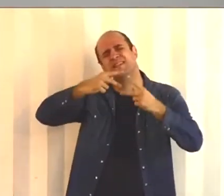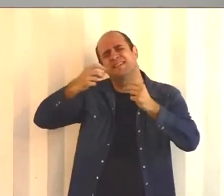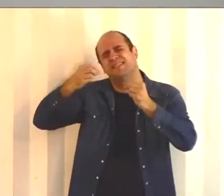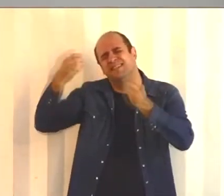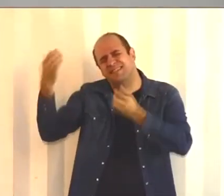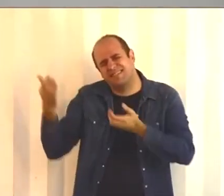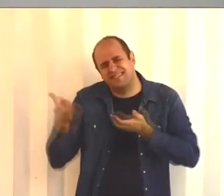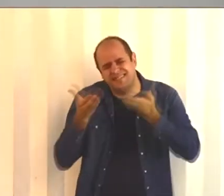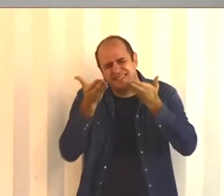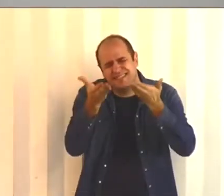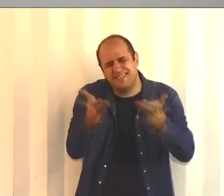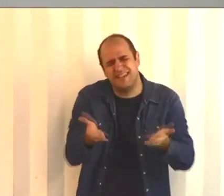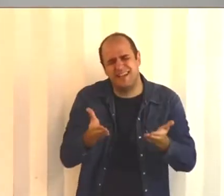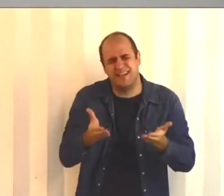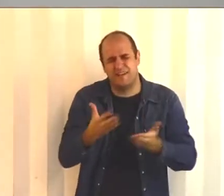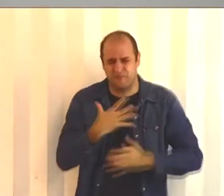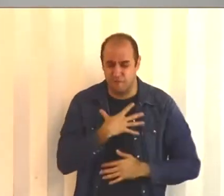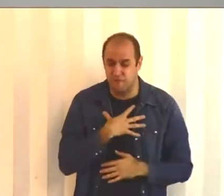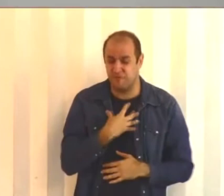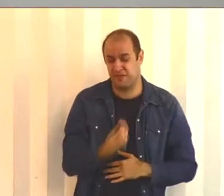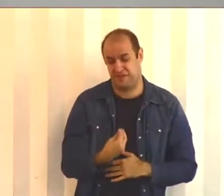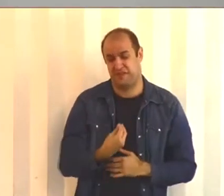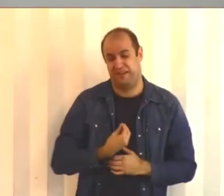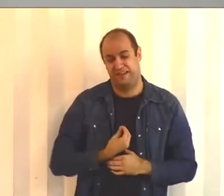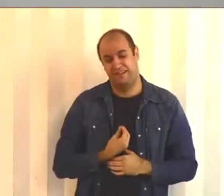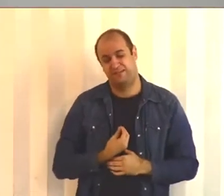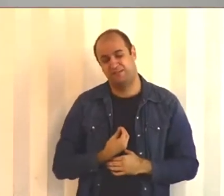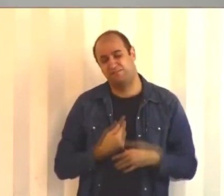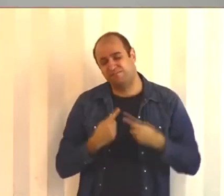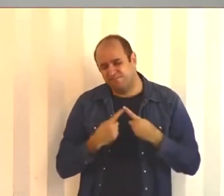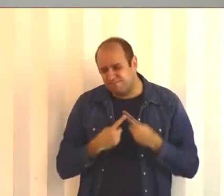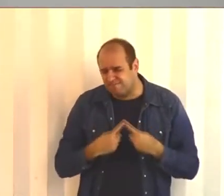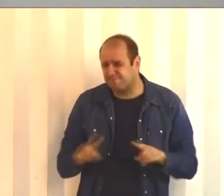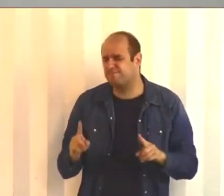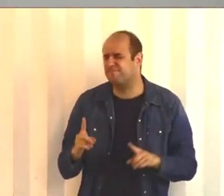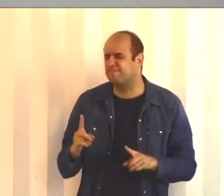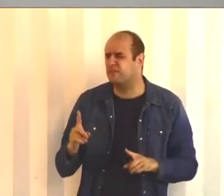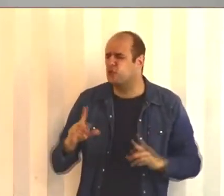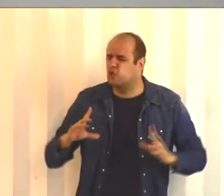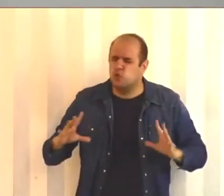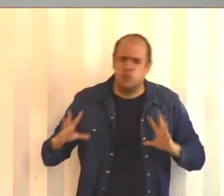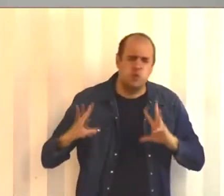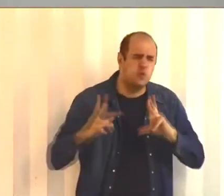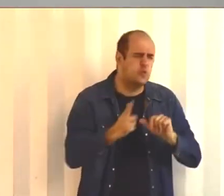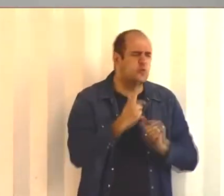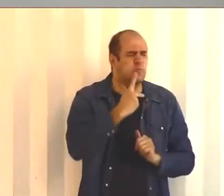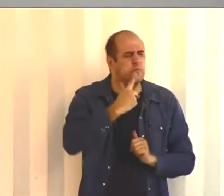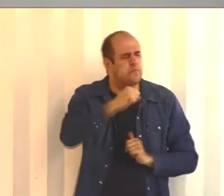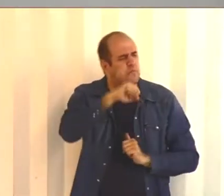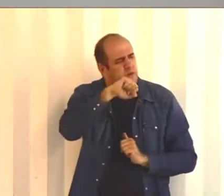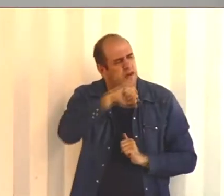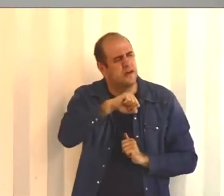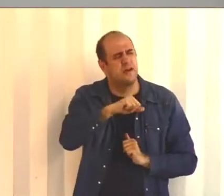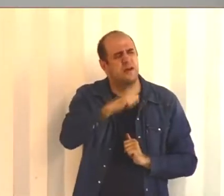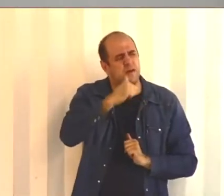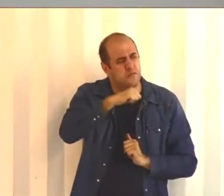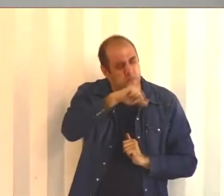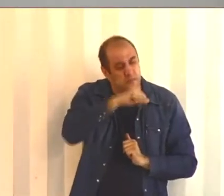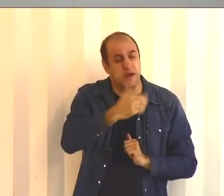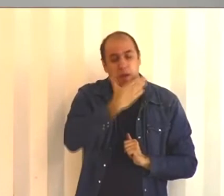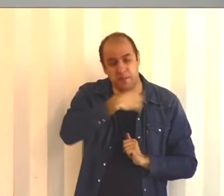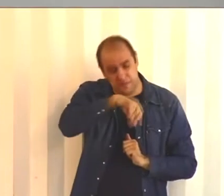lhes deu, os filhos. Mas Senhor, nós todos, nós pais e mães, temos muito